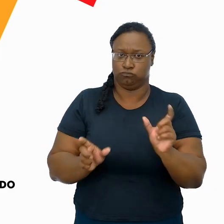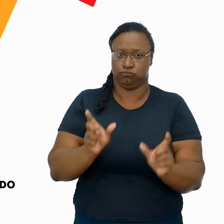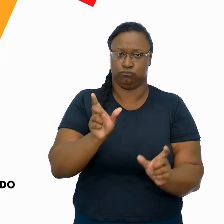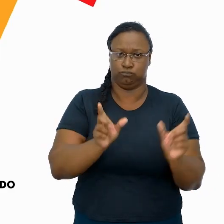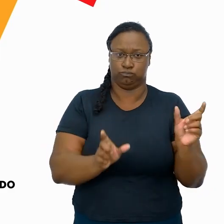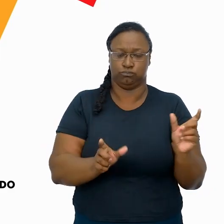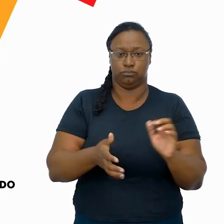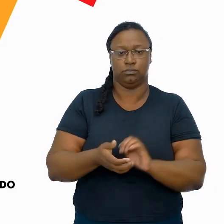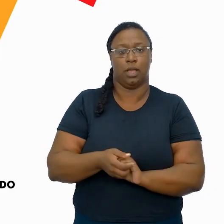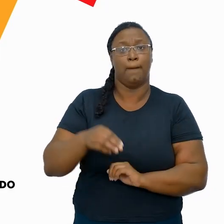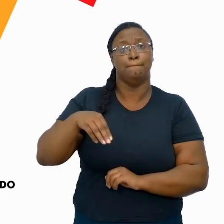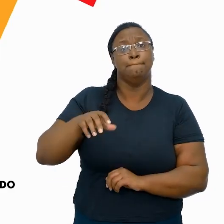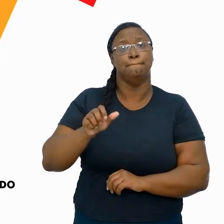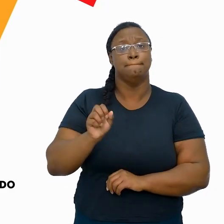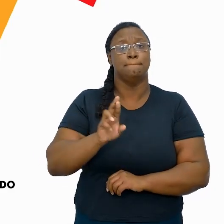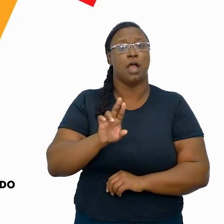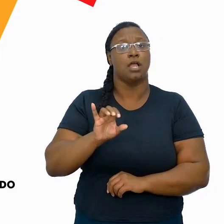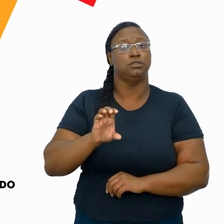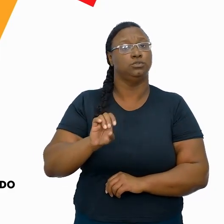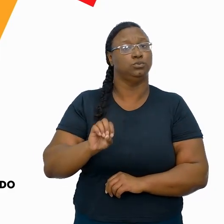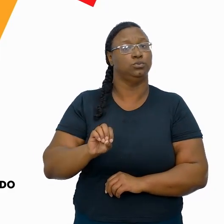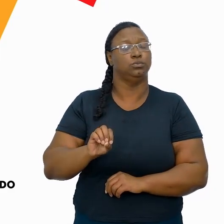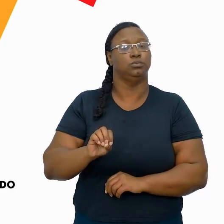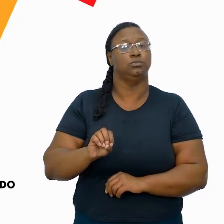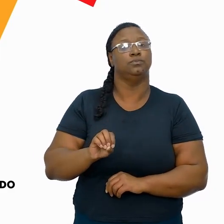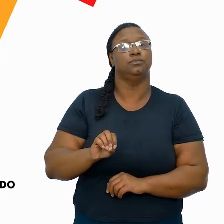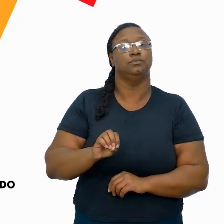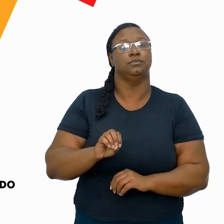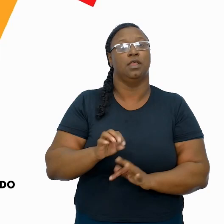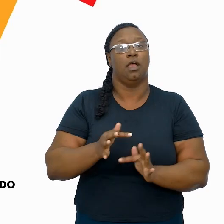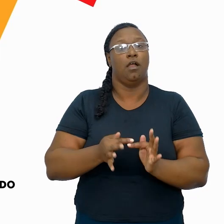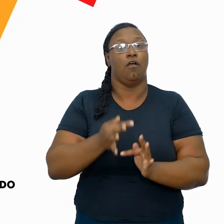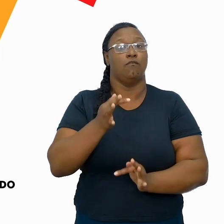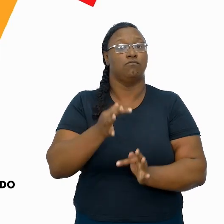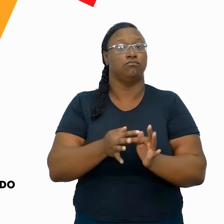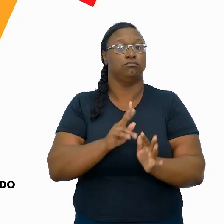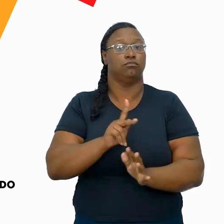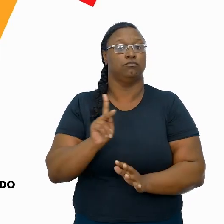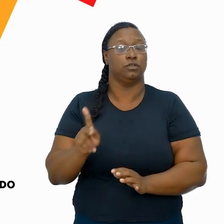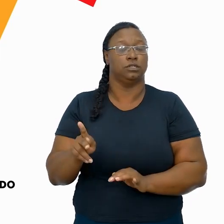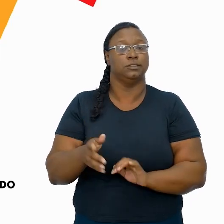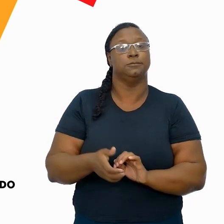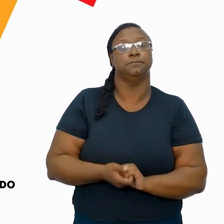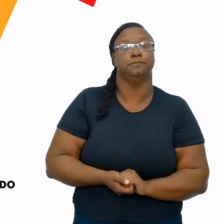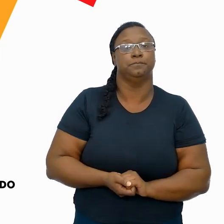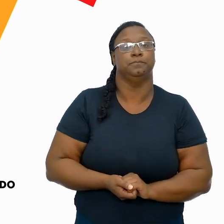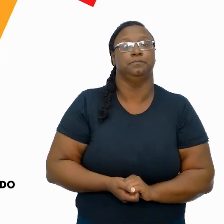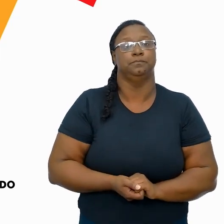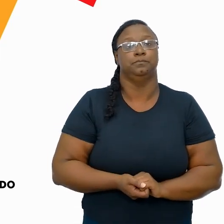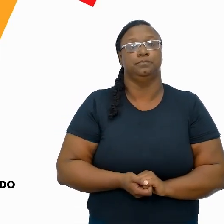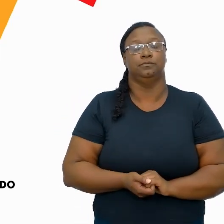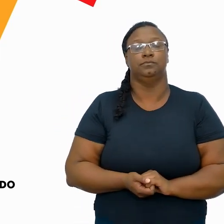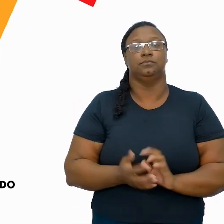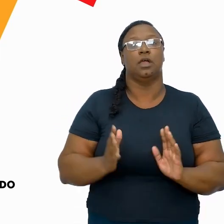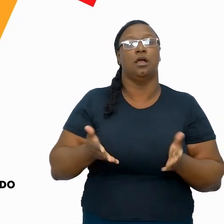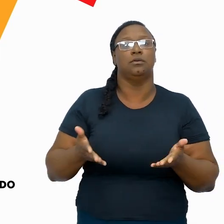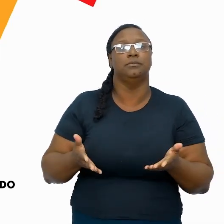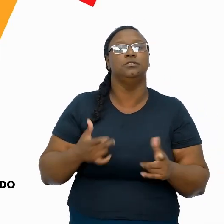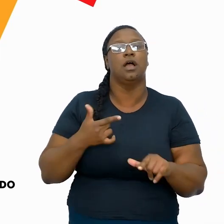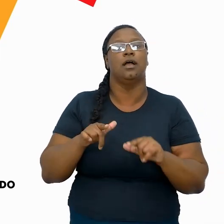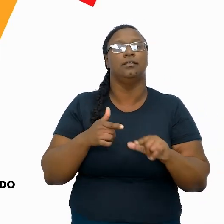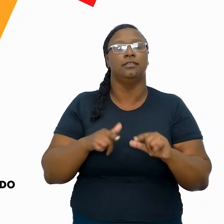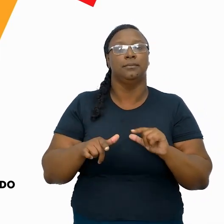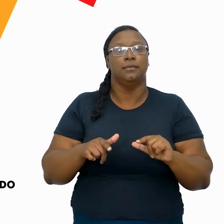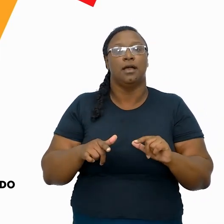Ciência da Natureza, me chamo Márcio, sou licenciado em Física pela UFSCar. Atualmente, né, trabalho